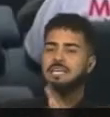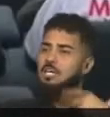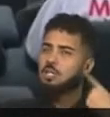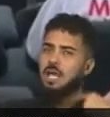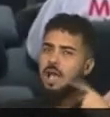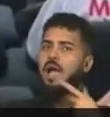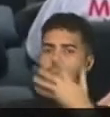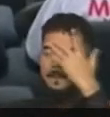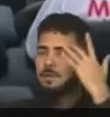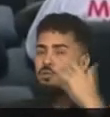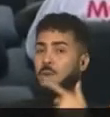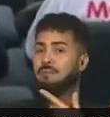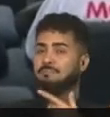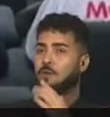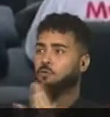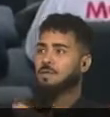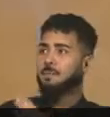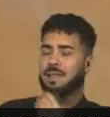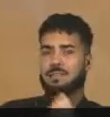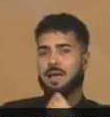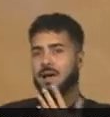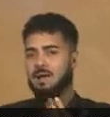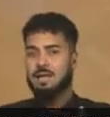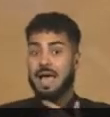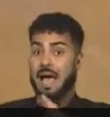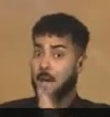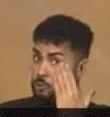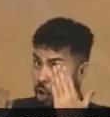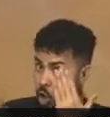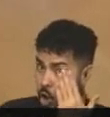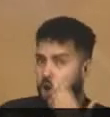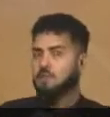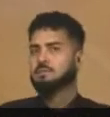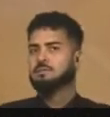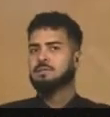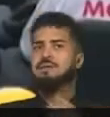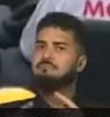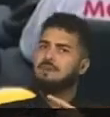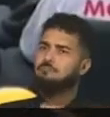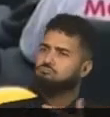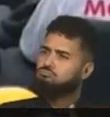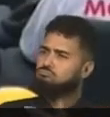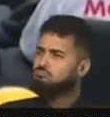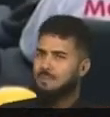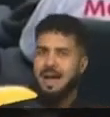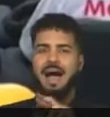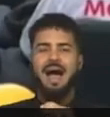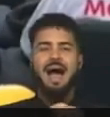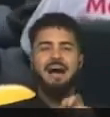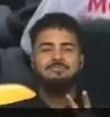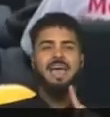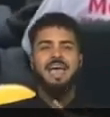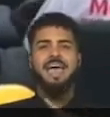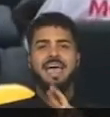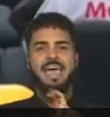assistência psicológica é um dos braços do atendimento. O acolhimento amplo vai ser protagonizado pela RAAV, a Rede de Atenção a Pessoas